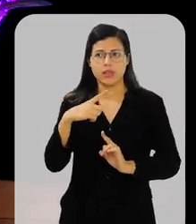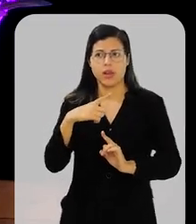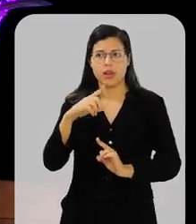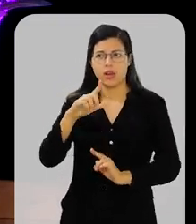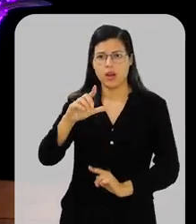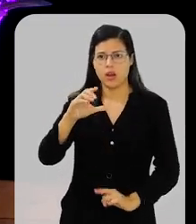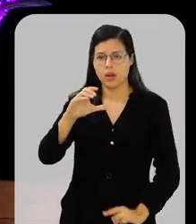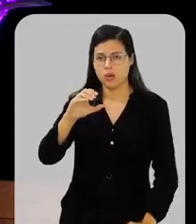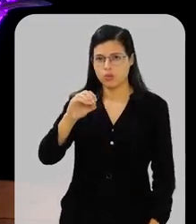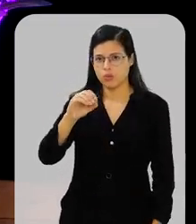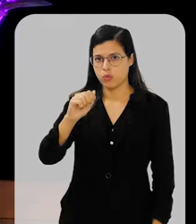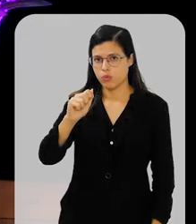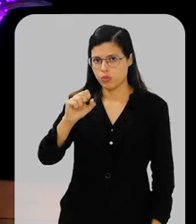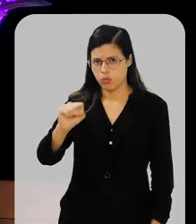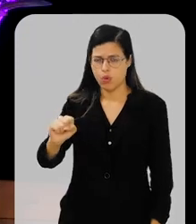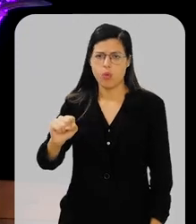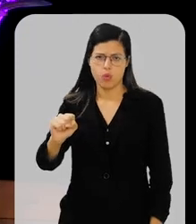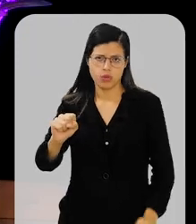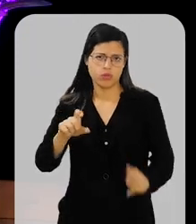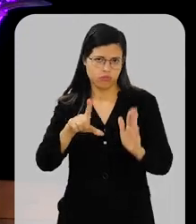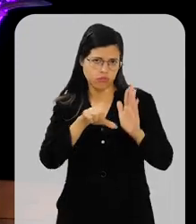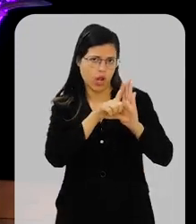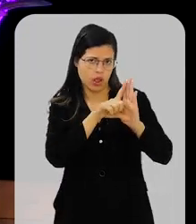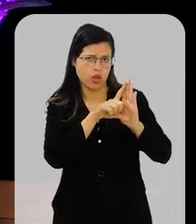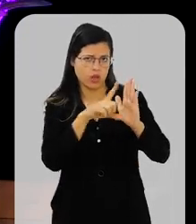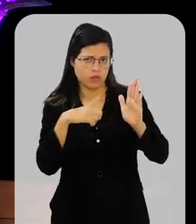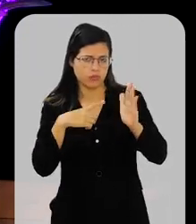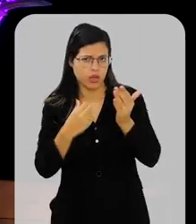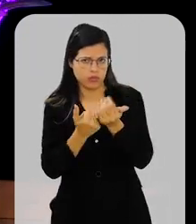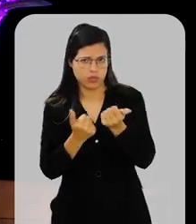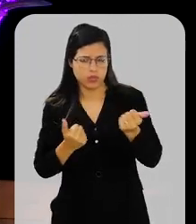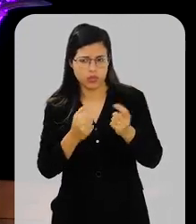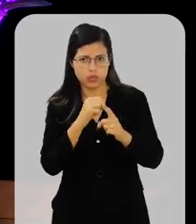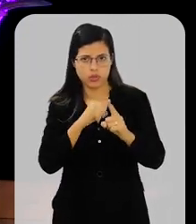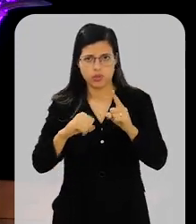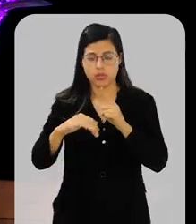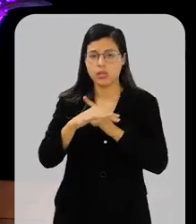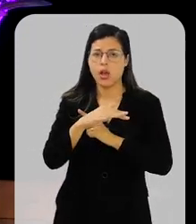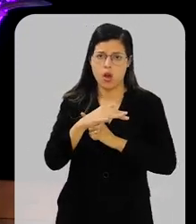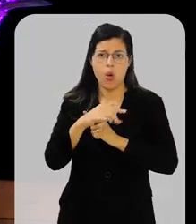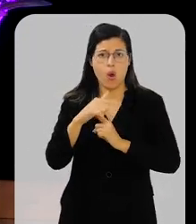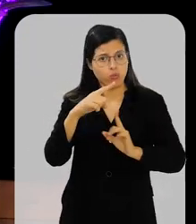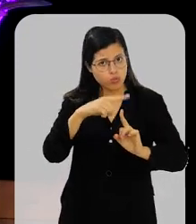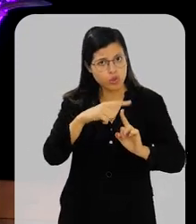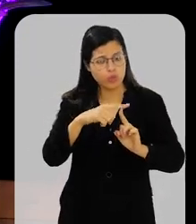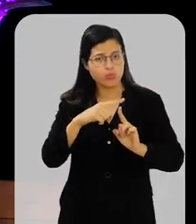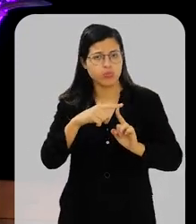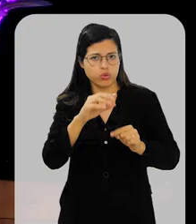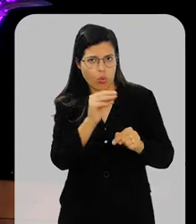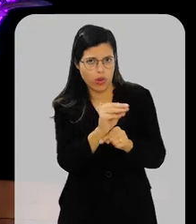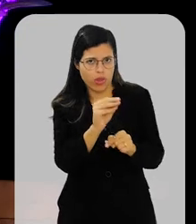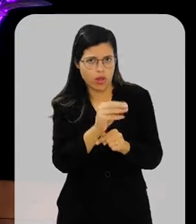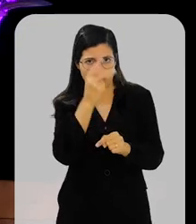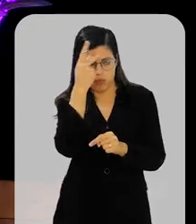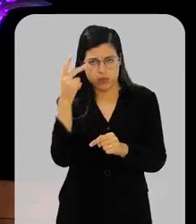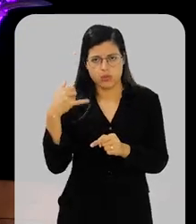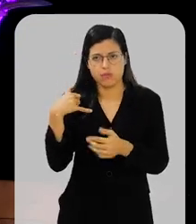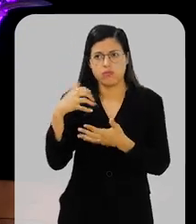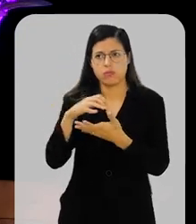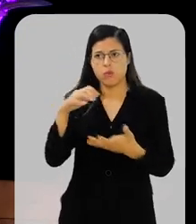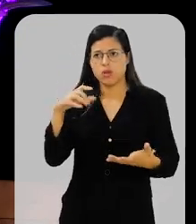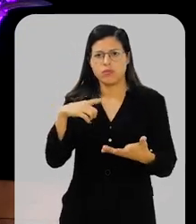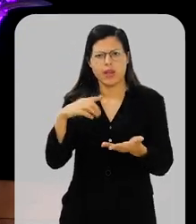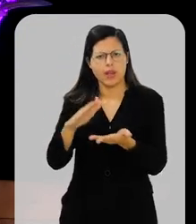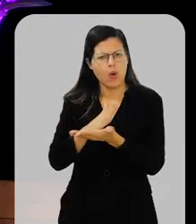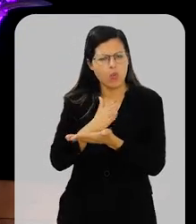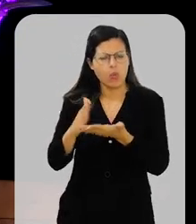previstas na LOAS, na nossa Lei Orgânica da Assistência Social, é uma das modalidades de atendimento à pessoa idosa. A gente